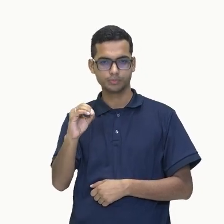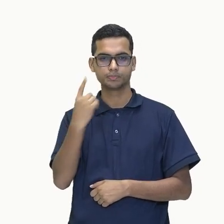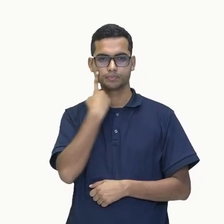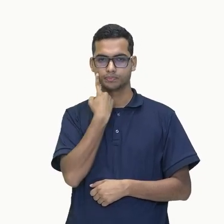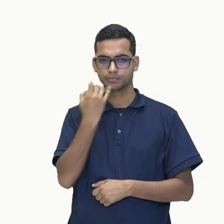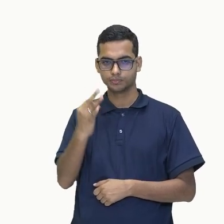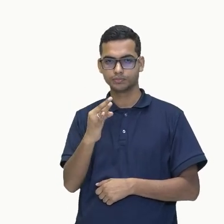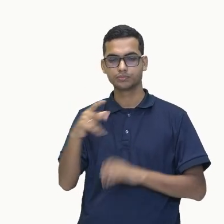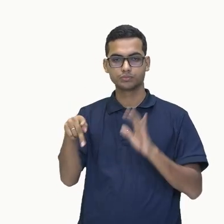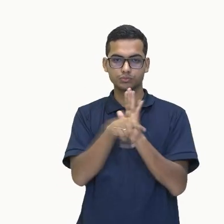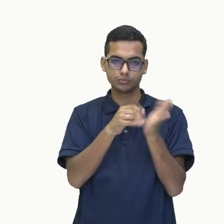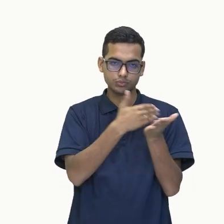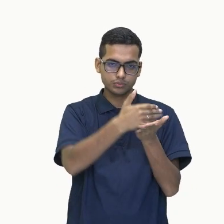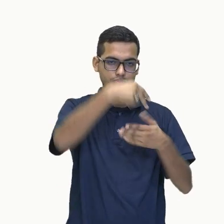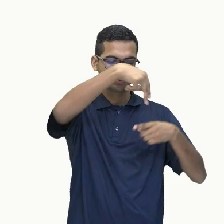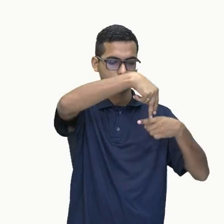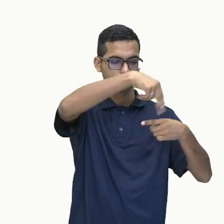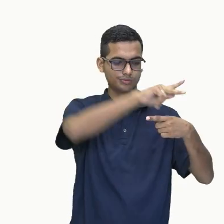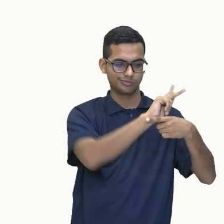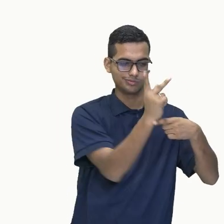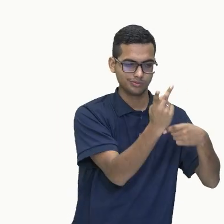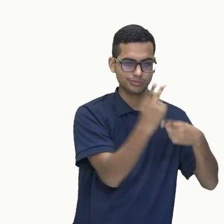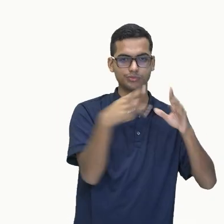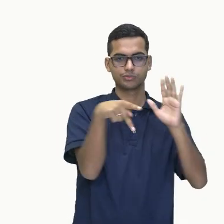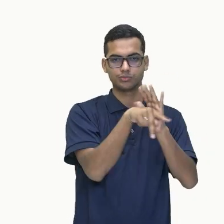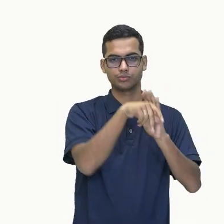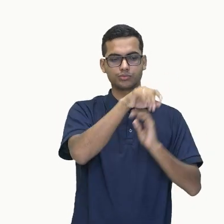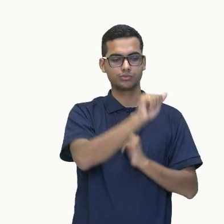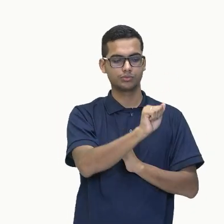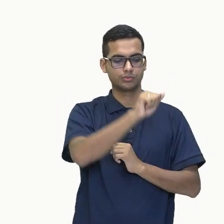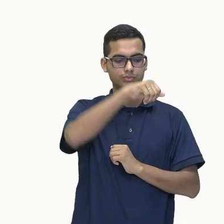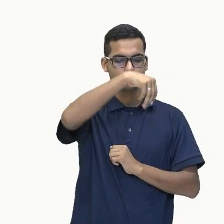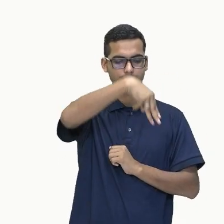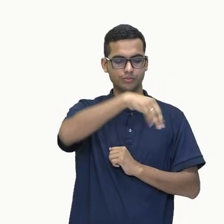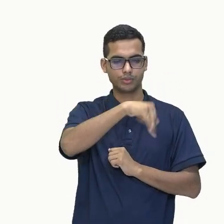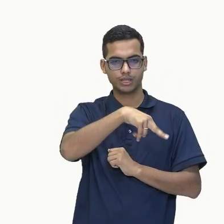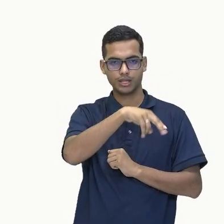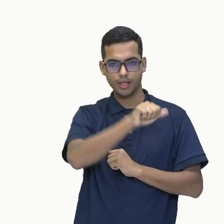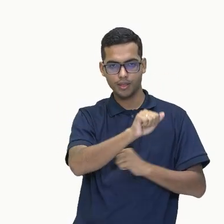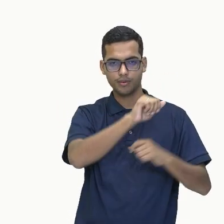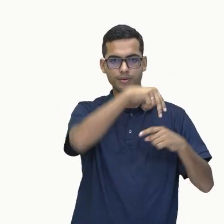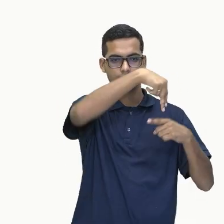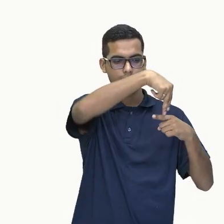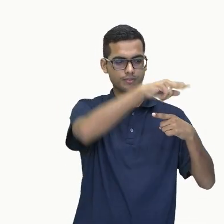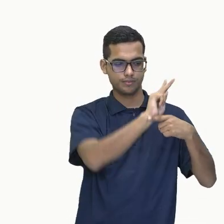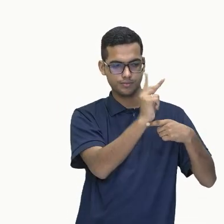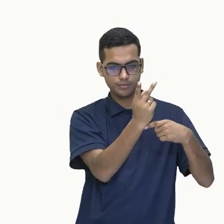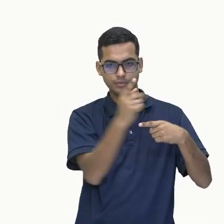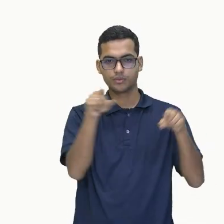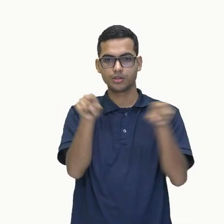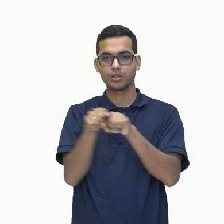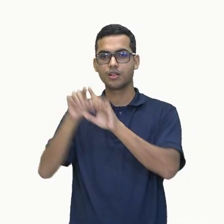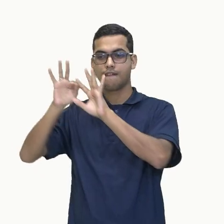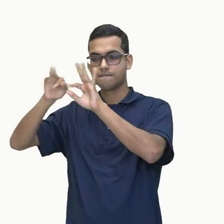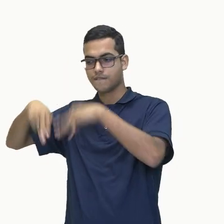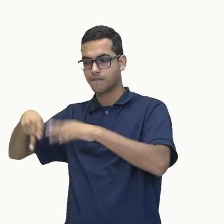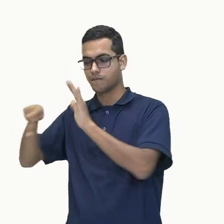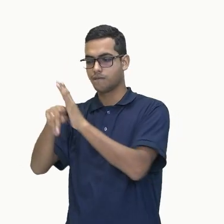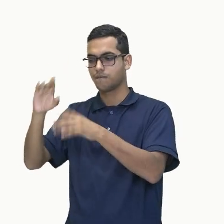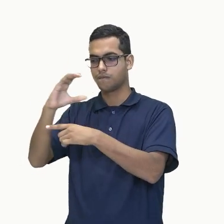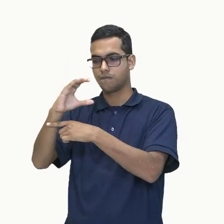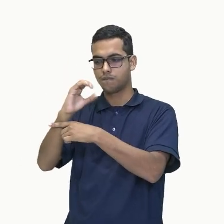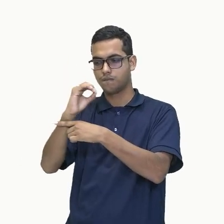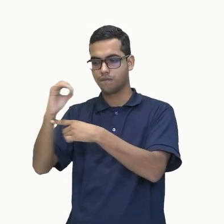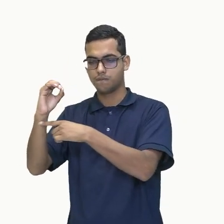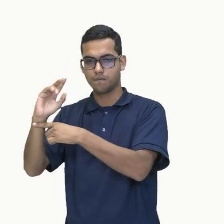vários aminoácidos juntos que no final a gente vai ter a terminação ácido. E note, ó, cada um desses que